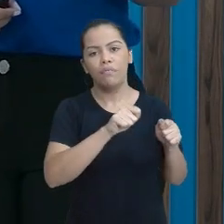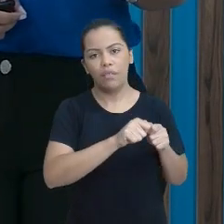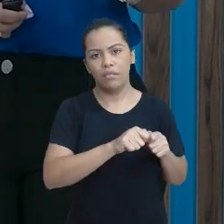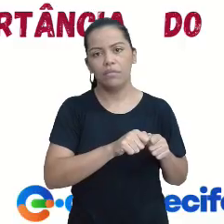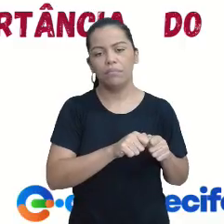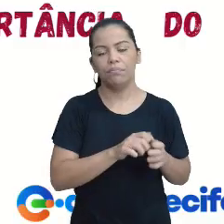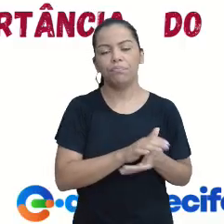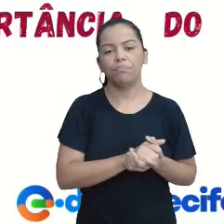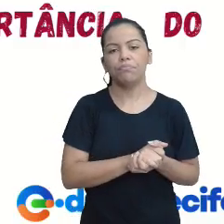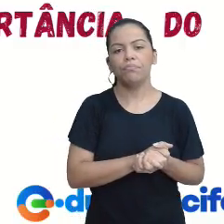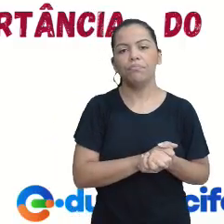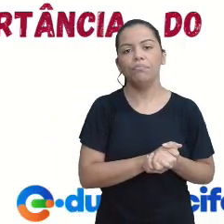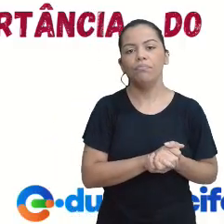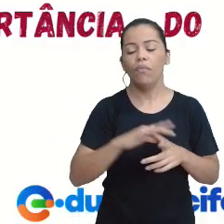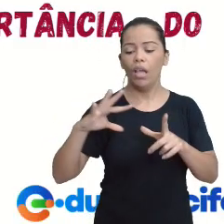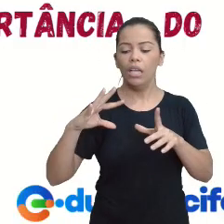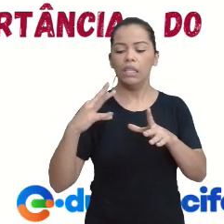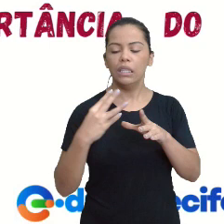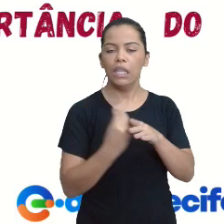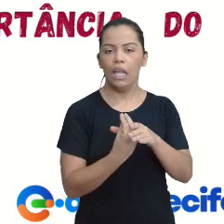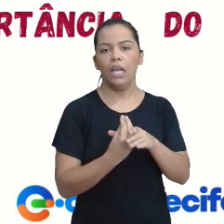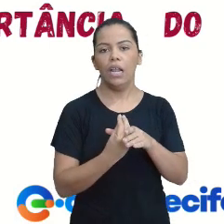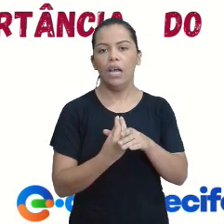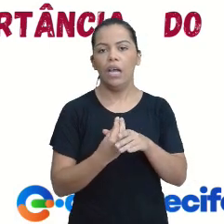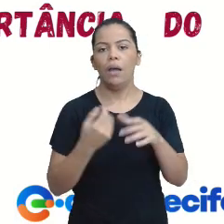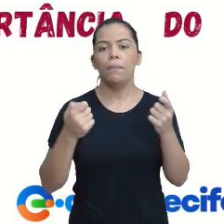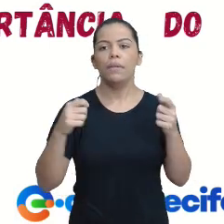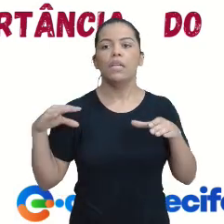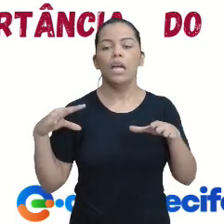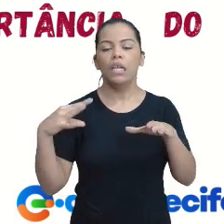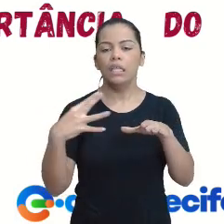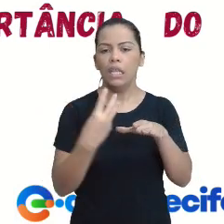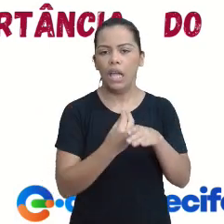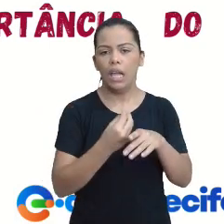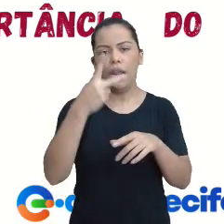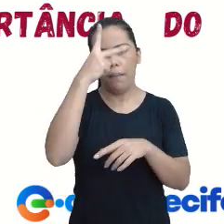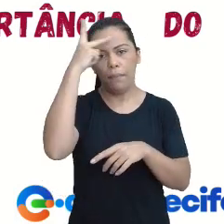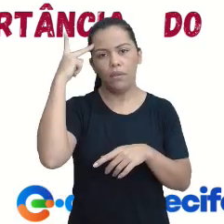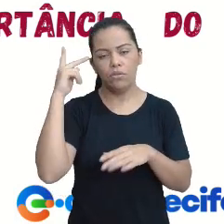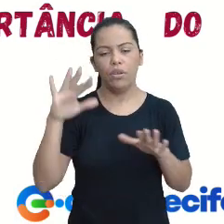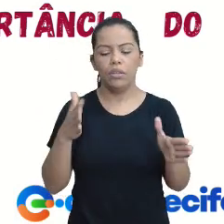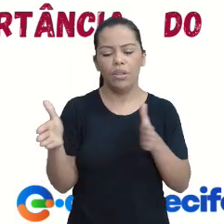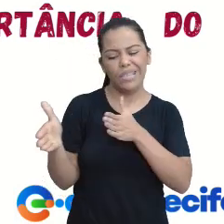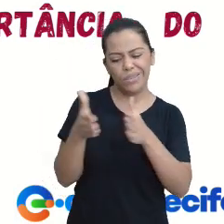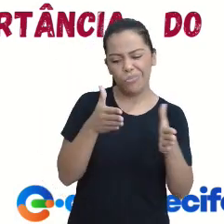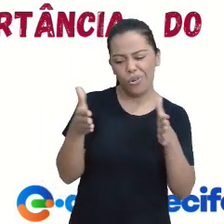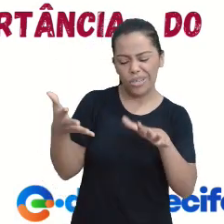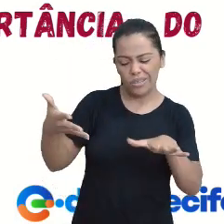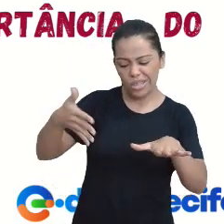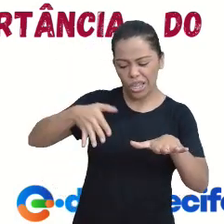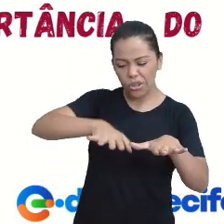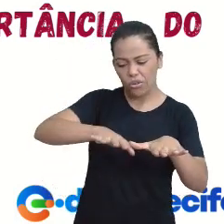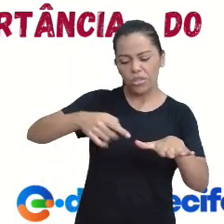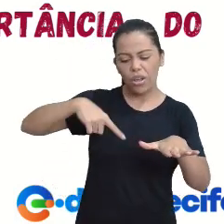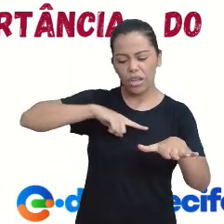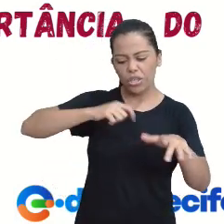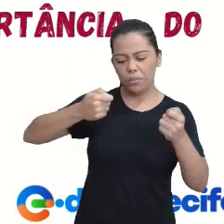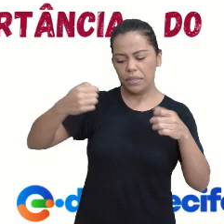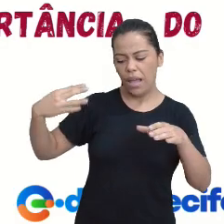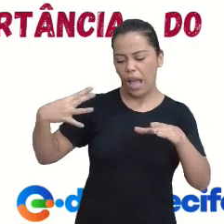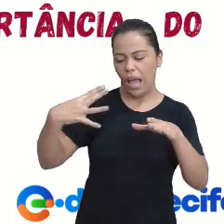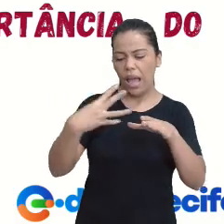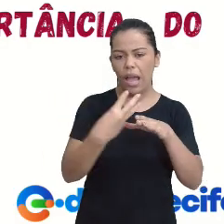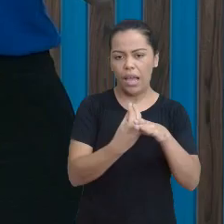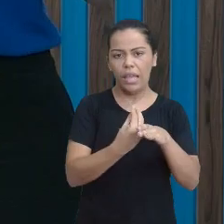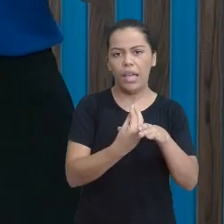Integrar pessoas, né? Importante que no processo de inclusão a gente possa agregar, que a